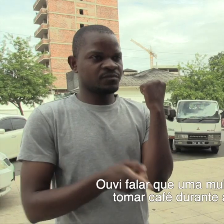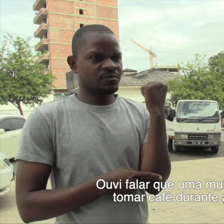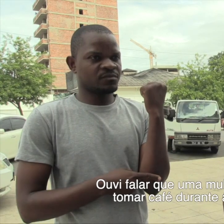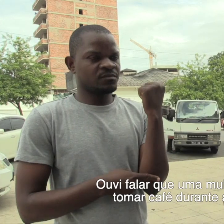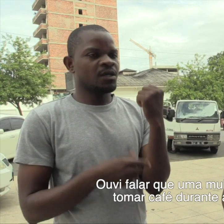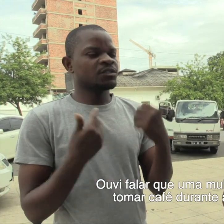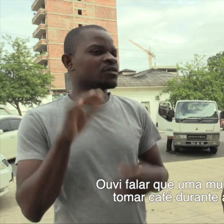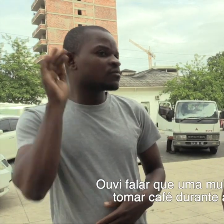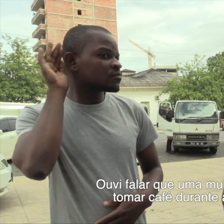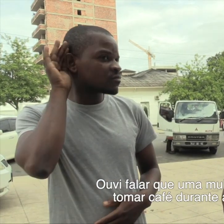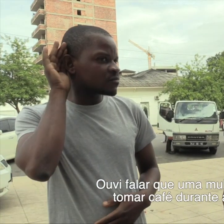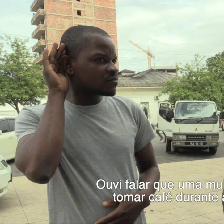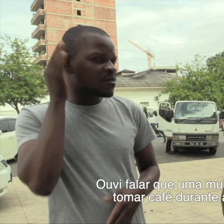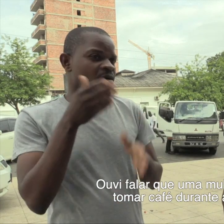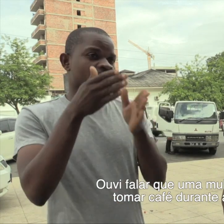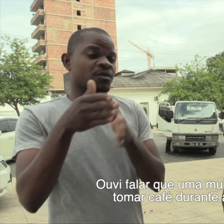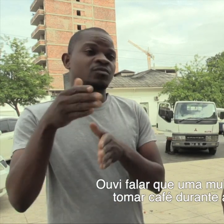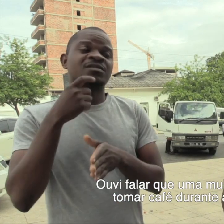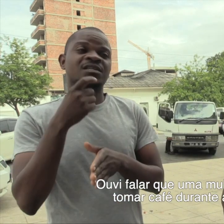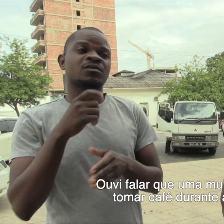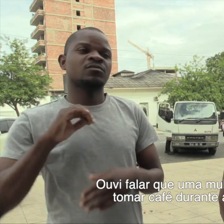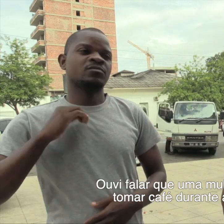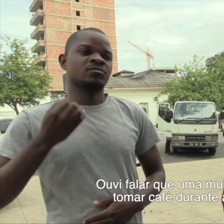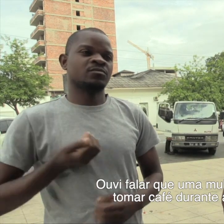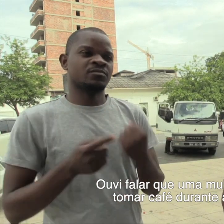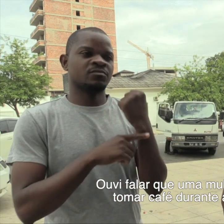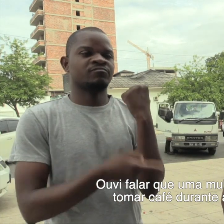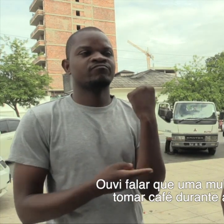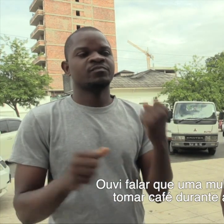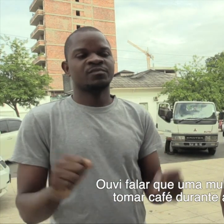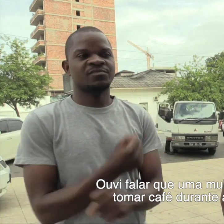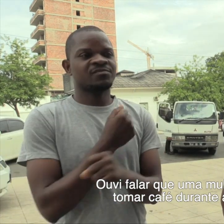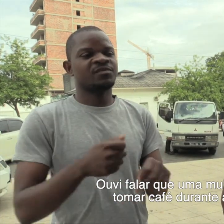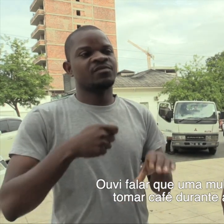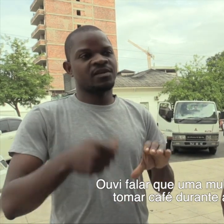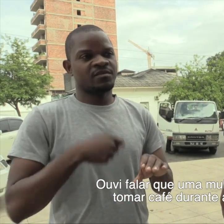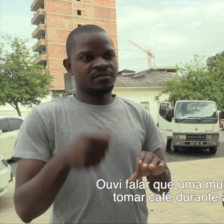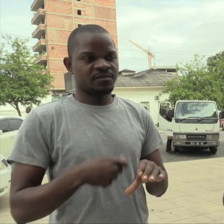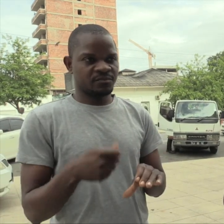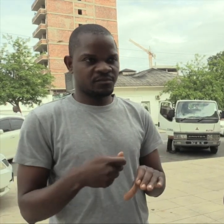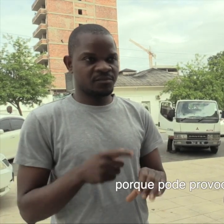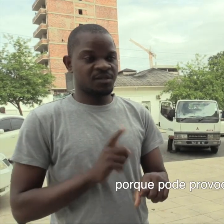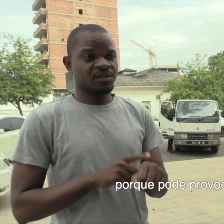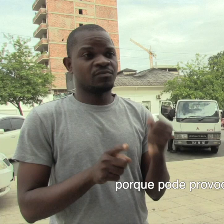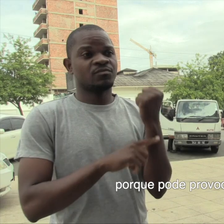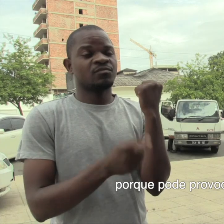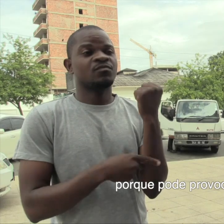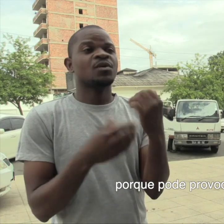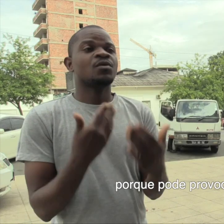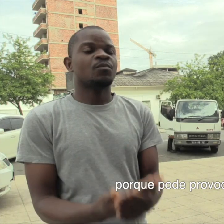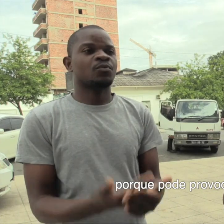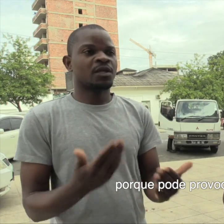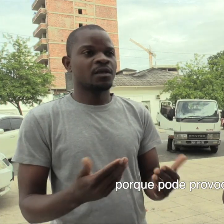Ouvir a falar de que uma mulher não pode tomar café com gravidez, porque